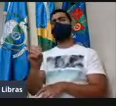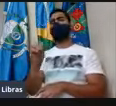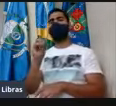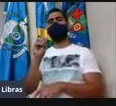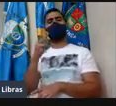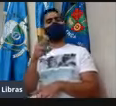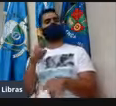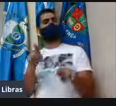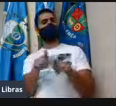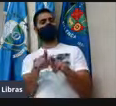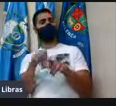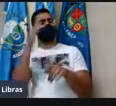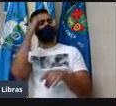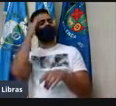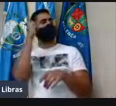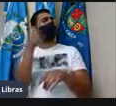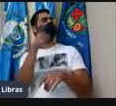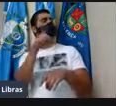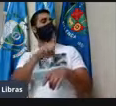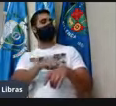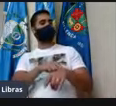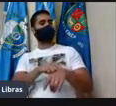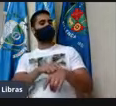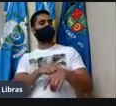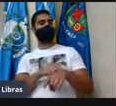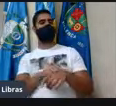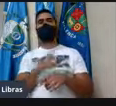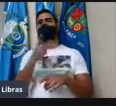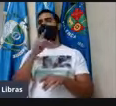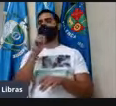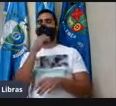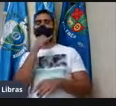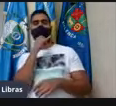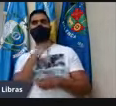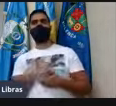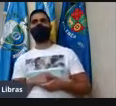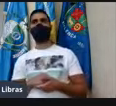para simulação de tempo, e ele diz para nós o seguinte,